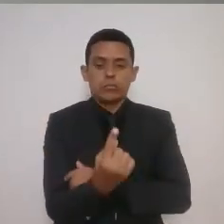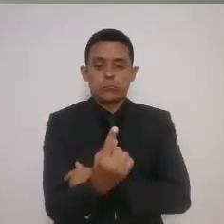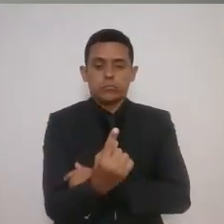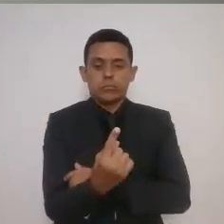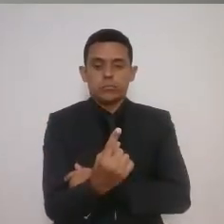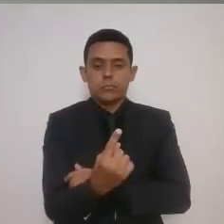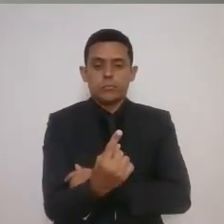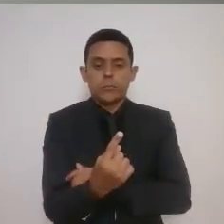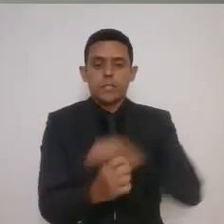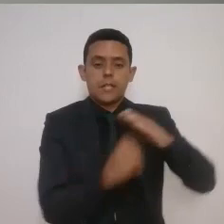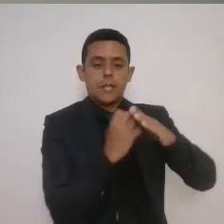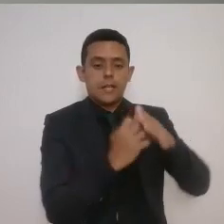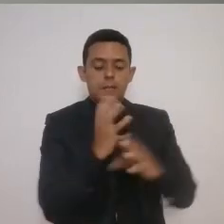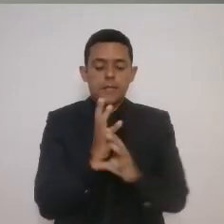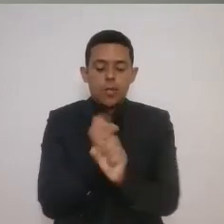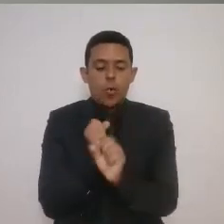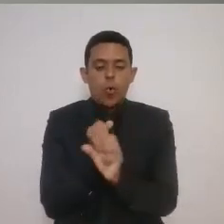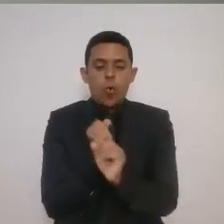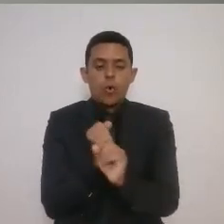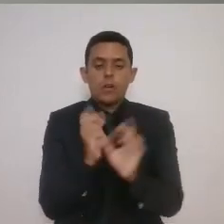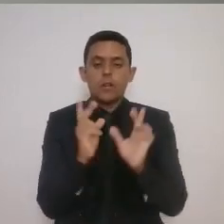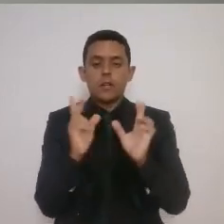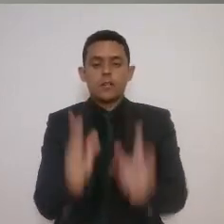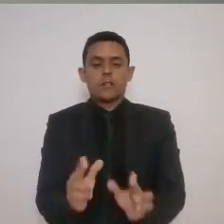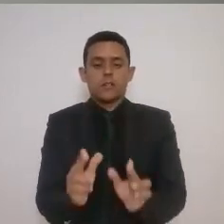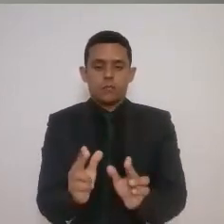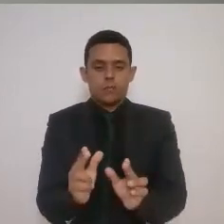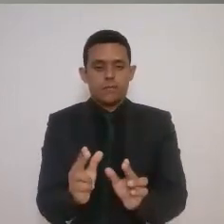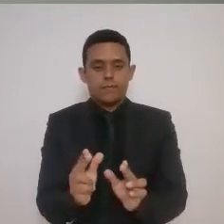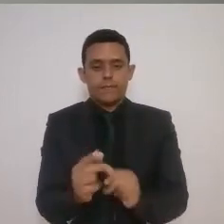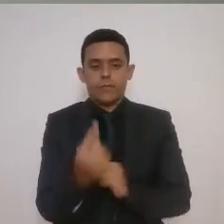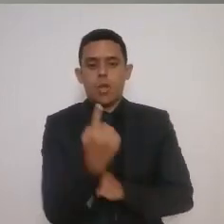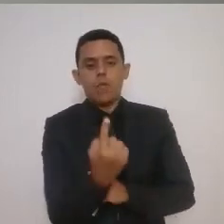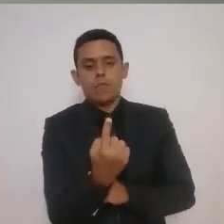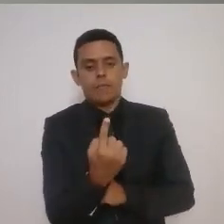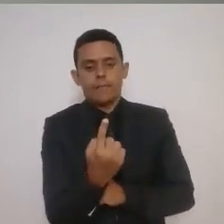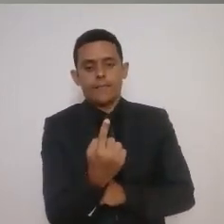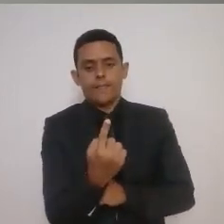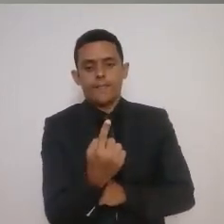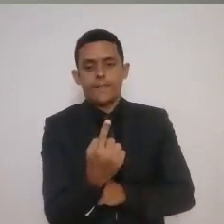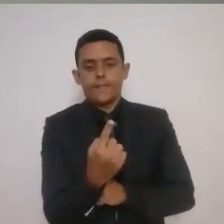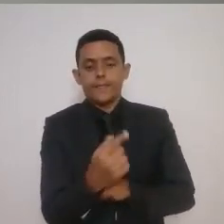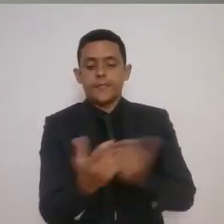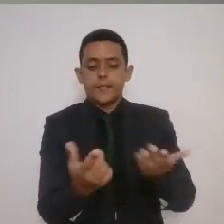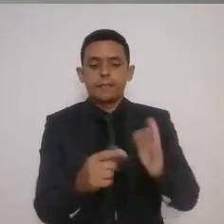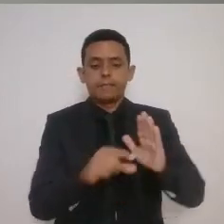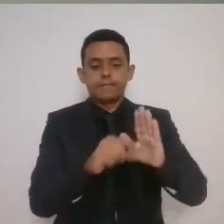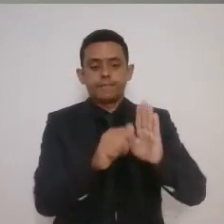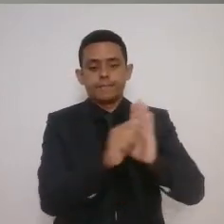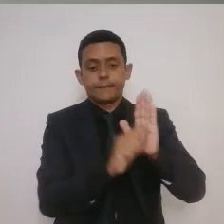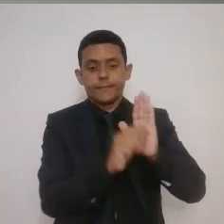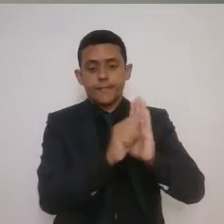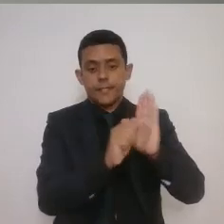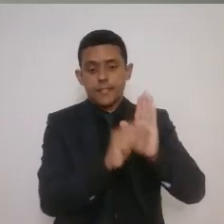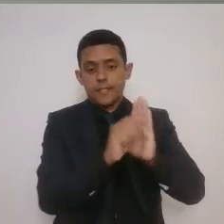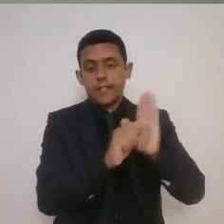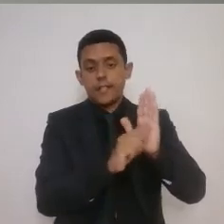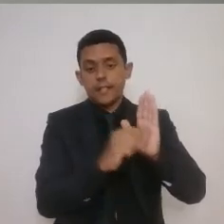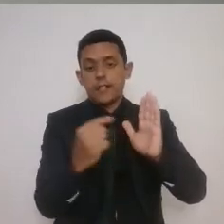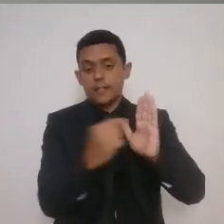empresas e idêntico modus operandi, fazendo incidir a norma prevista no artigo 76.3 do Código de Processo Penal.